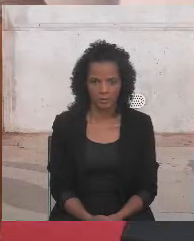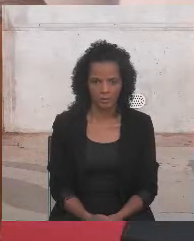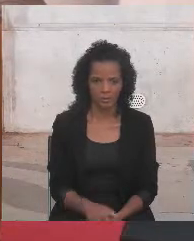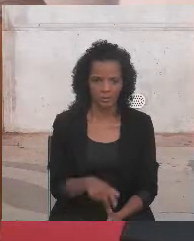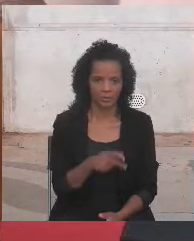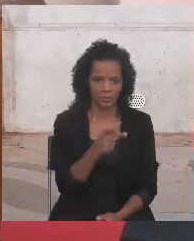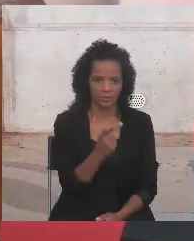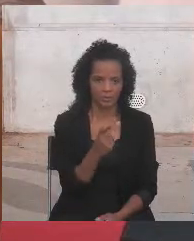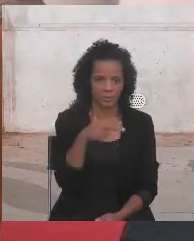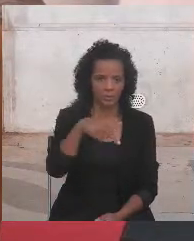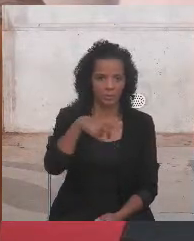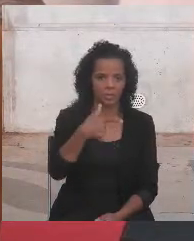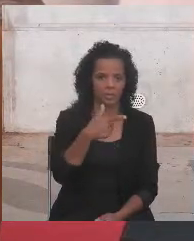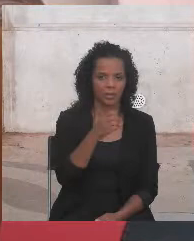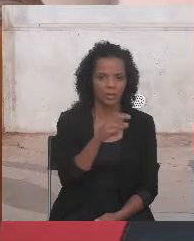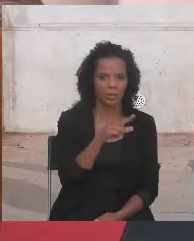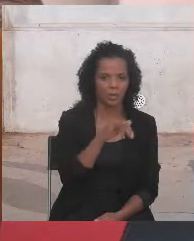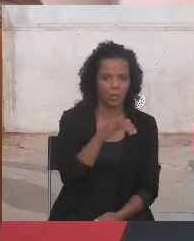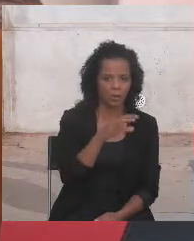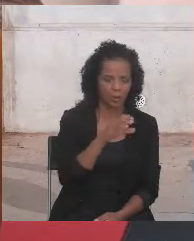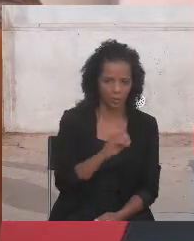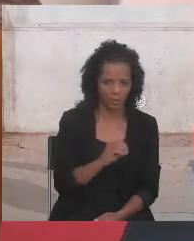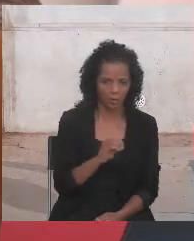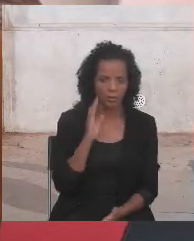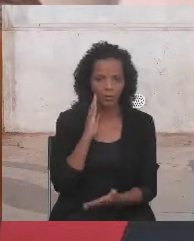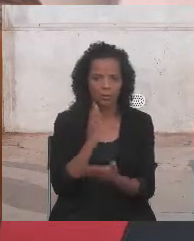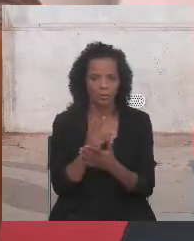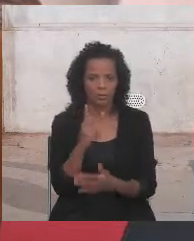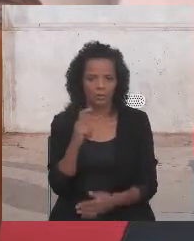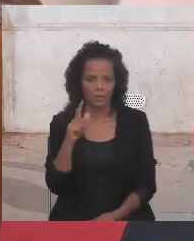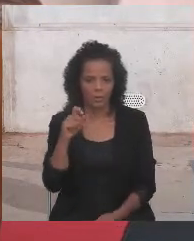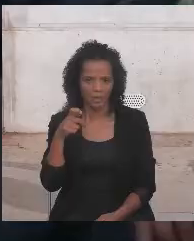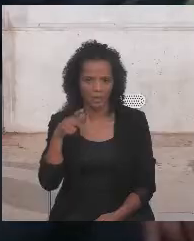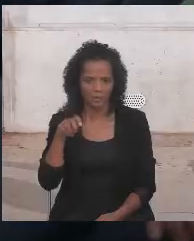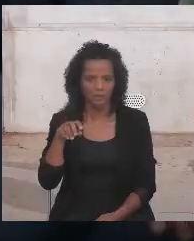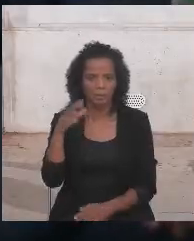António Morgado Valente, Pessoas, Animais, Natureza.